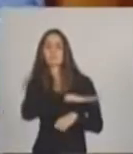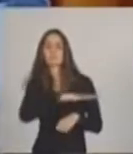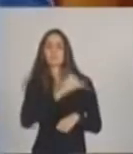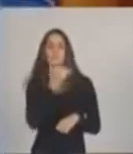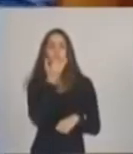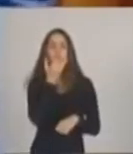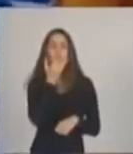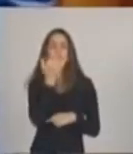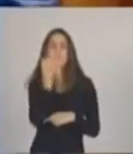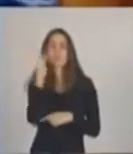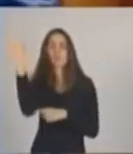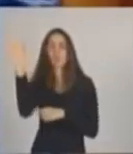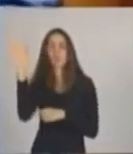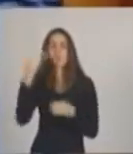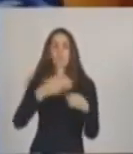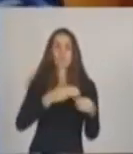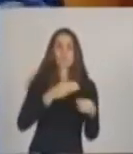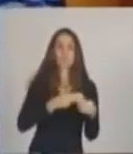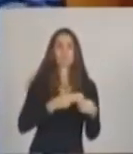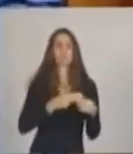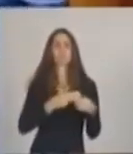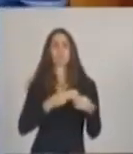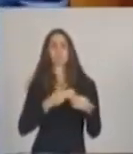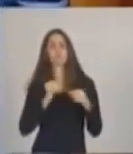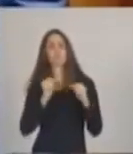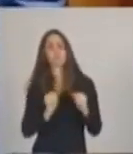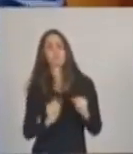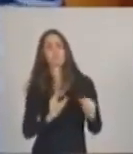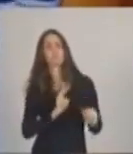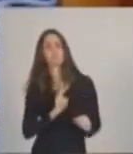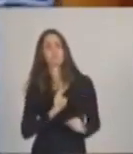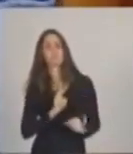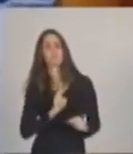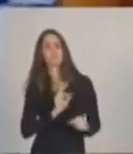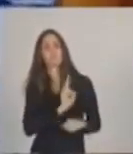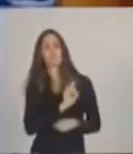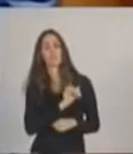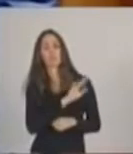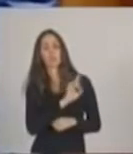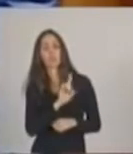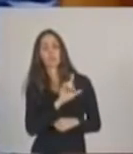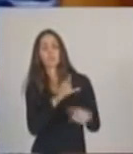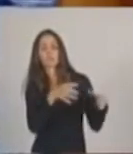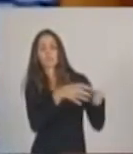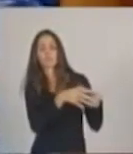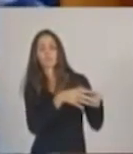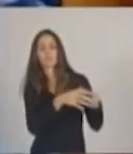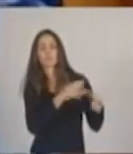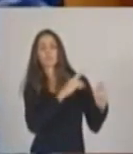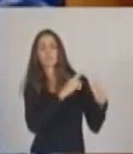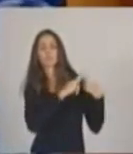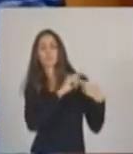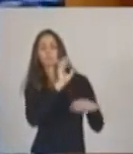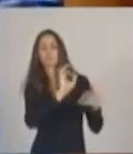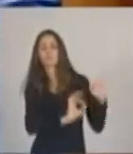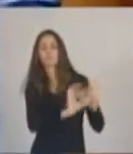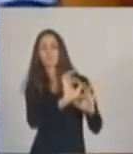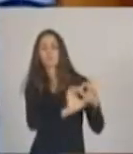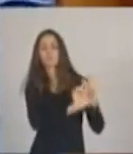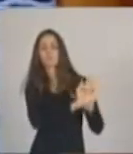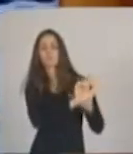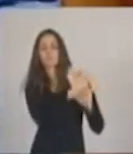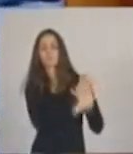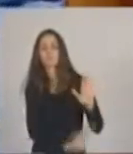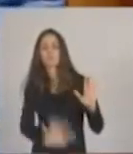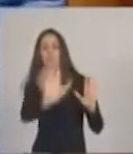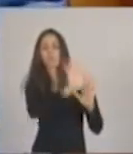federais e até municipais, a competência privativa da União de legislar sobre o assunto, sobre normas gerais de